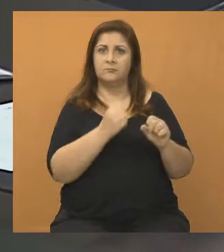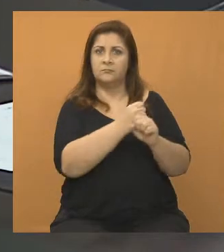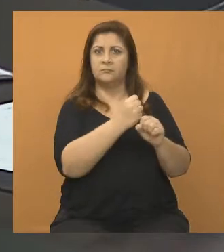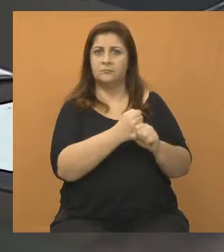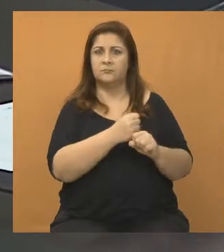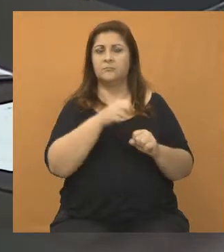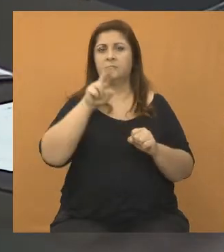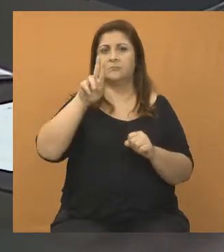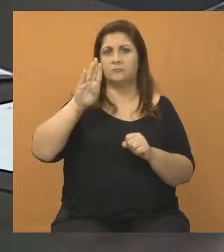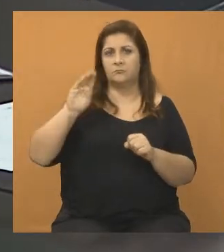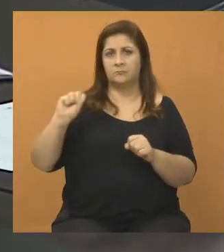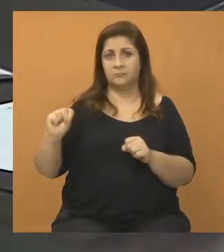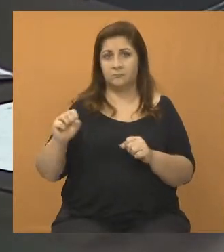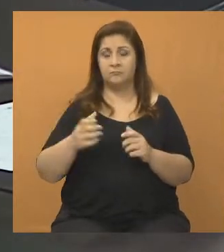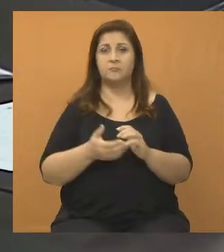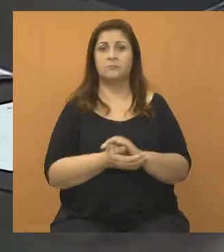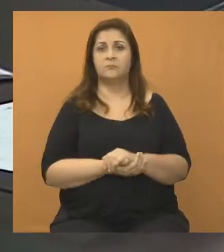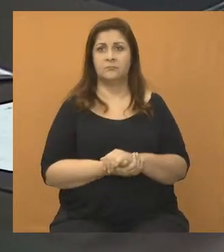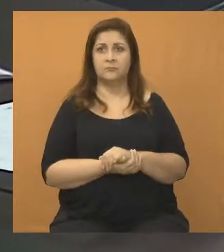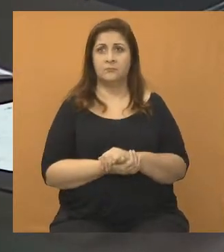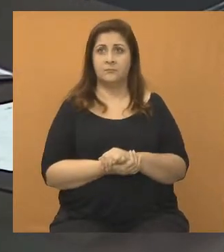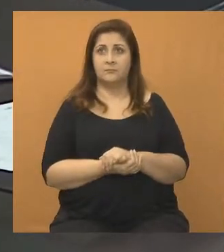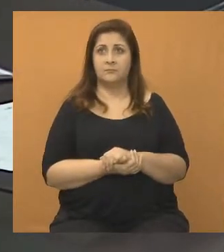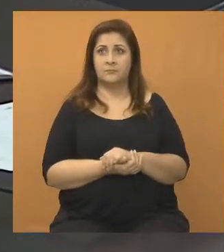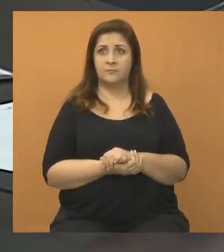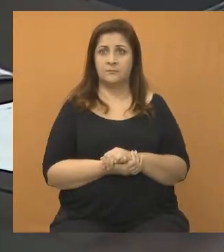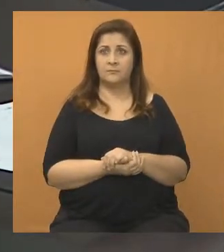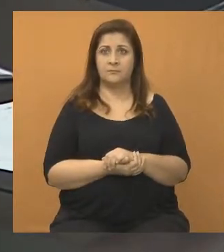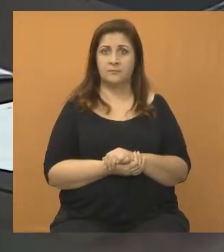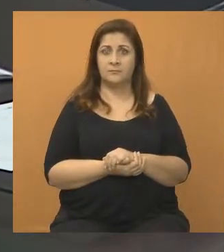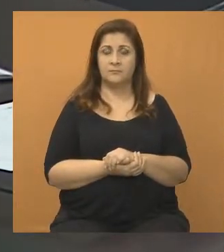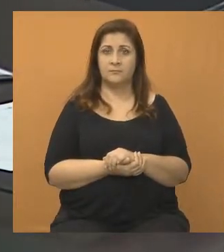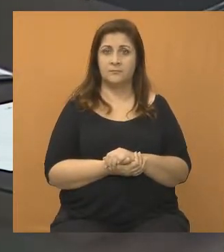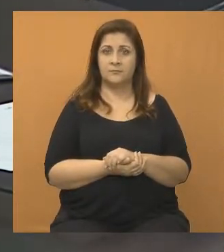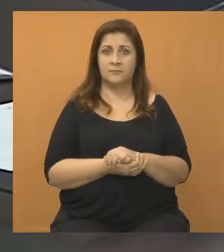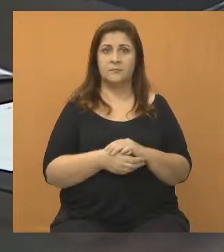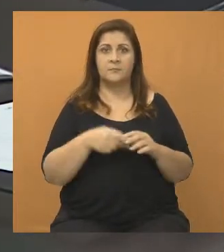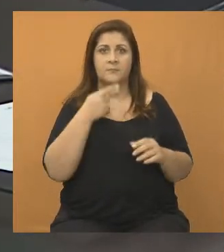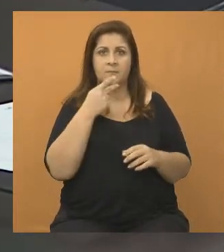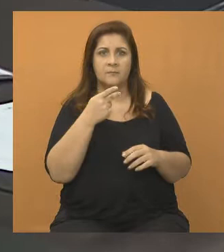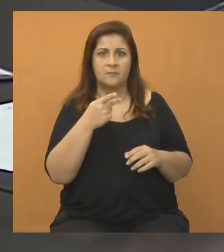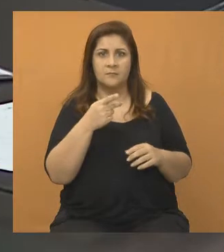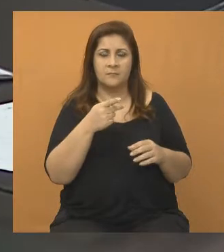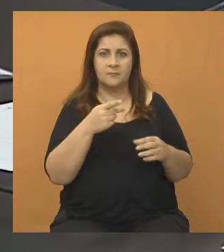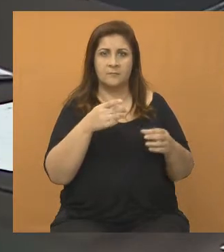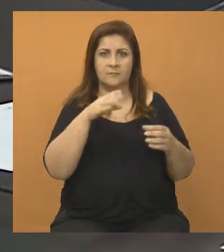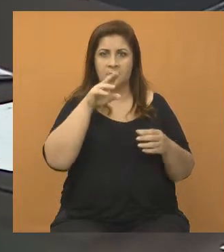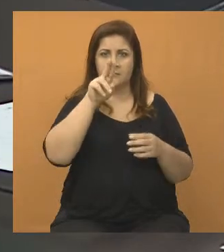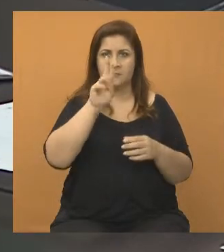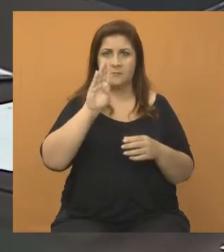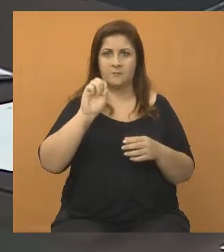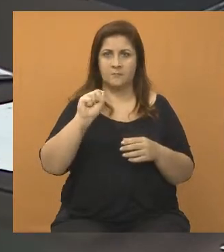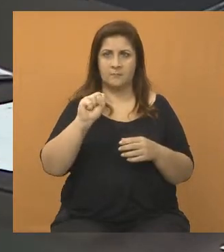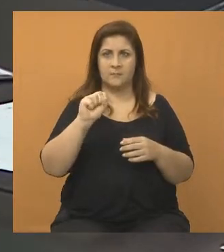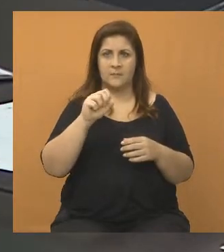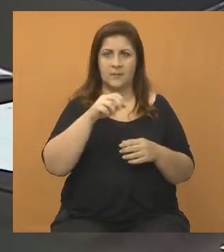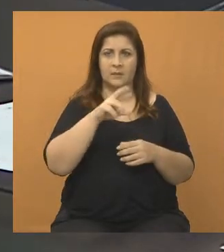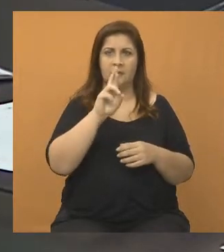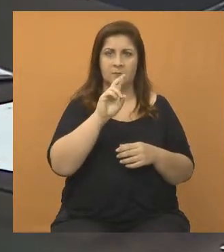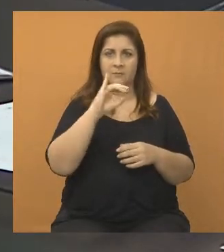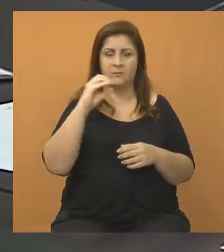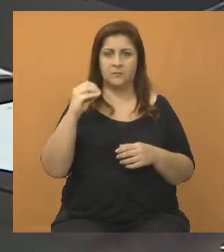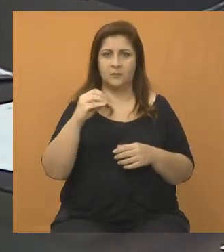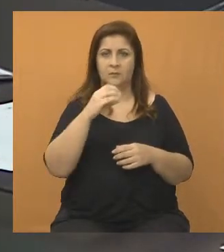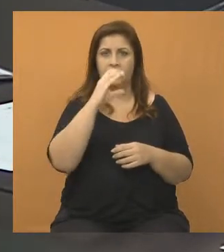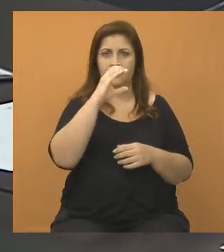algumas unidades. Aqui você coloca o Rio Comprido, mas nesse escopo eu acho que é